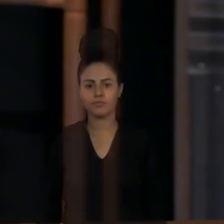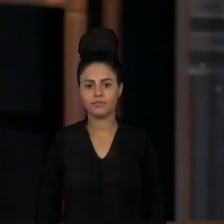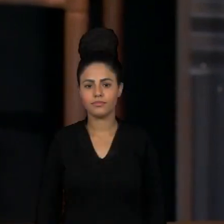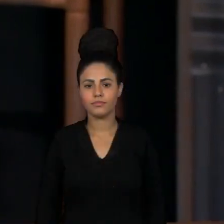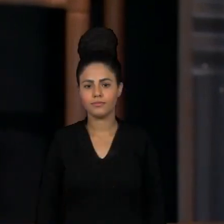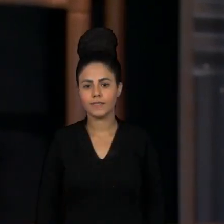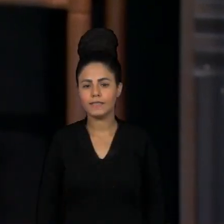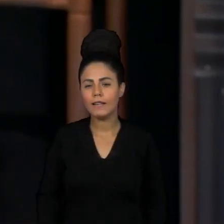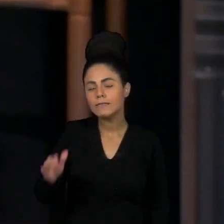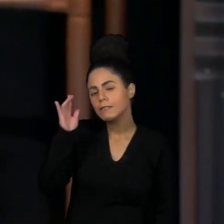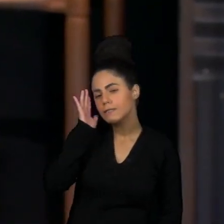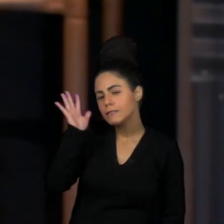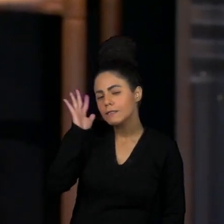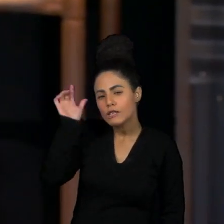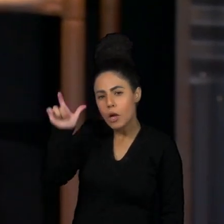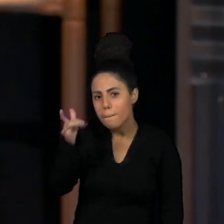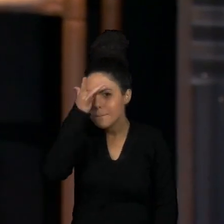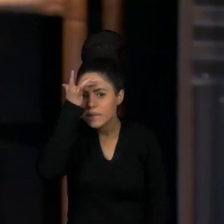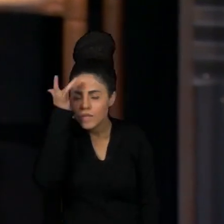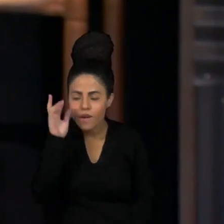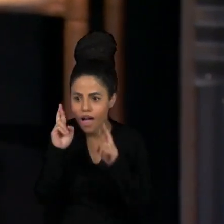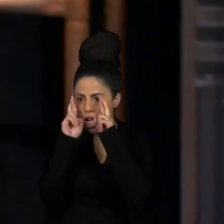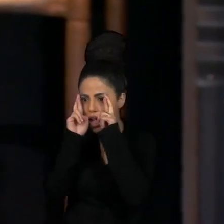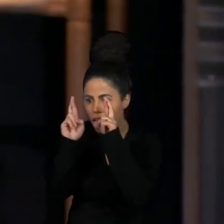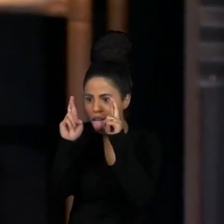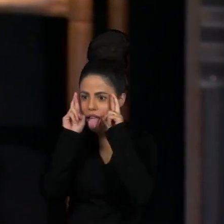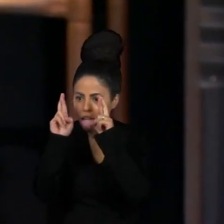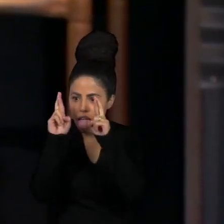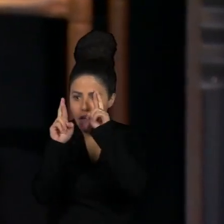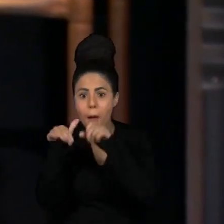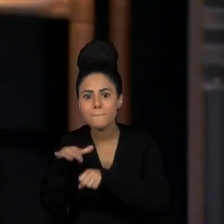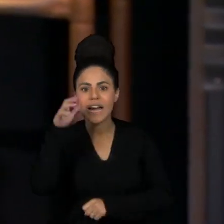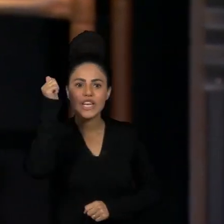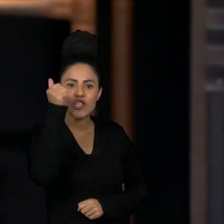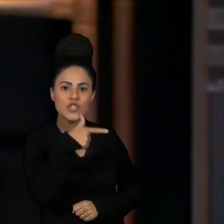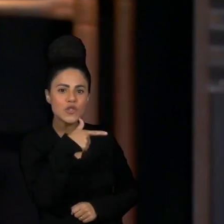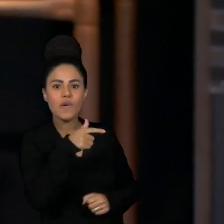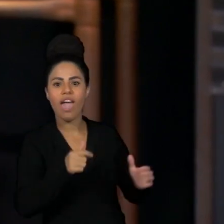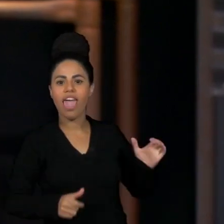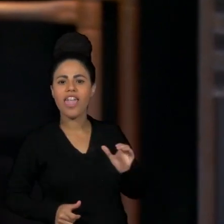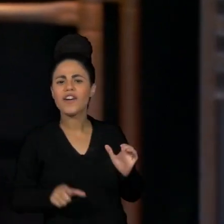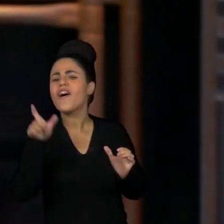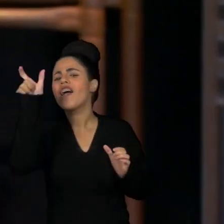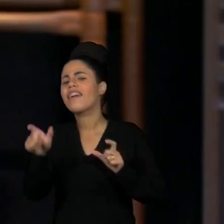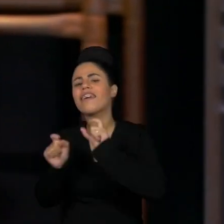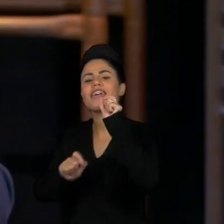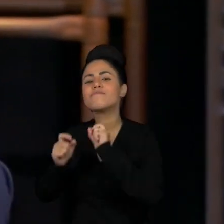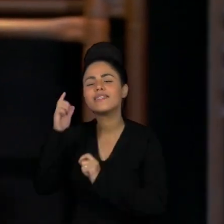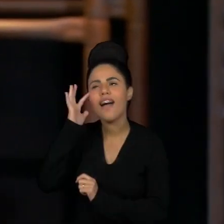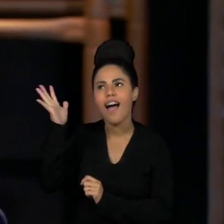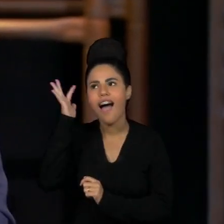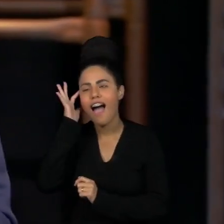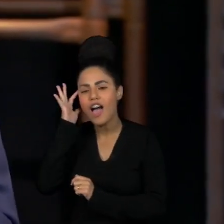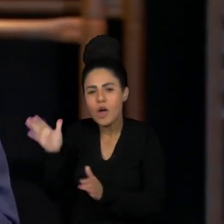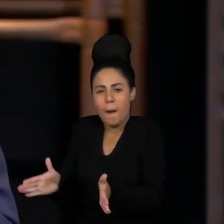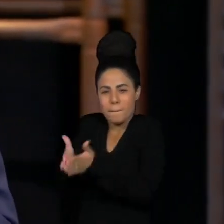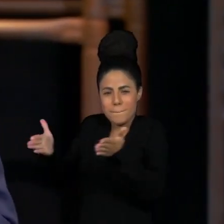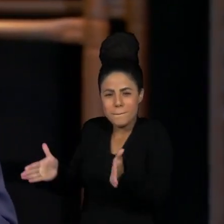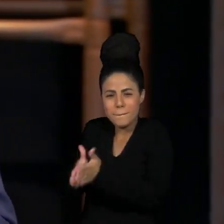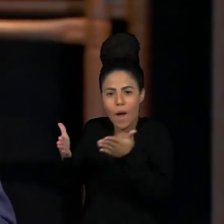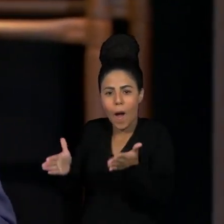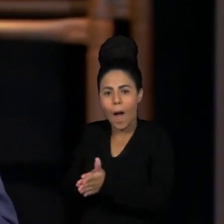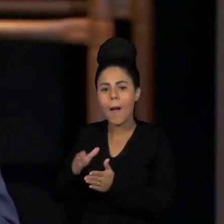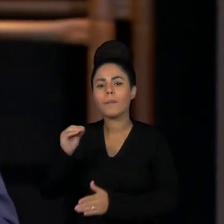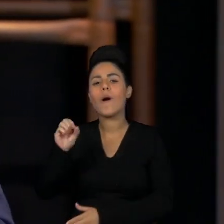Só há um tipo de gente que pensa mais em dinheiro do que os ricos, os pobres. Quem diz é Oscar Wilde, que nem era rico